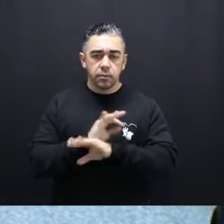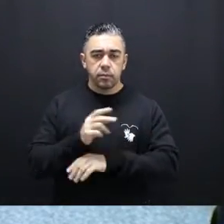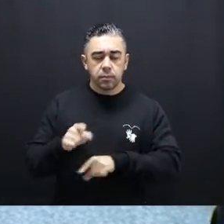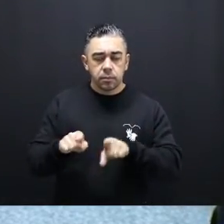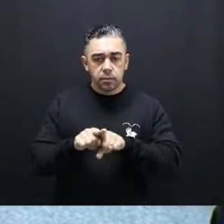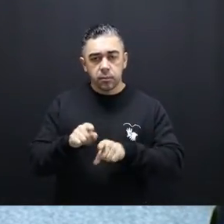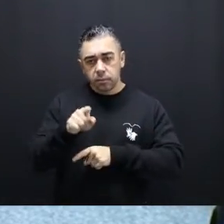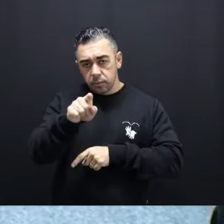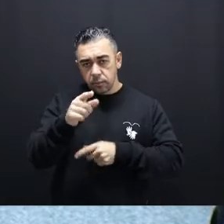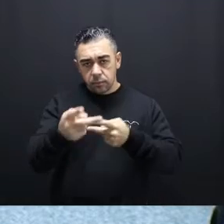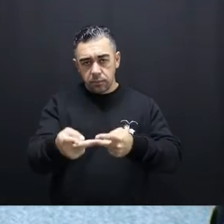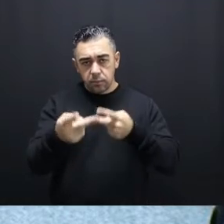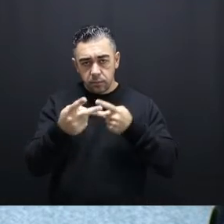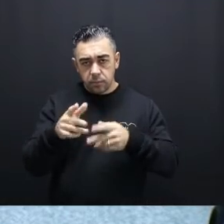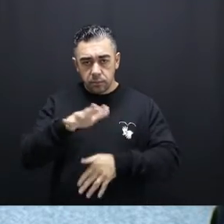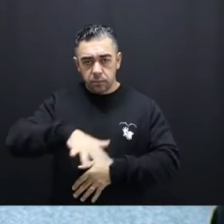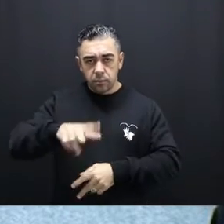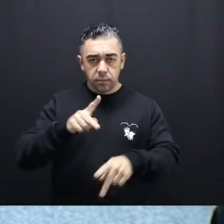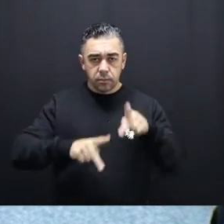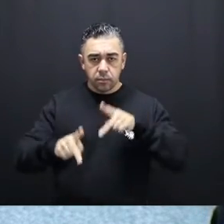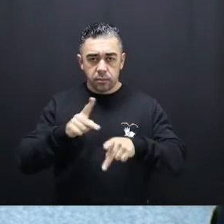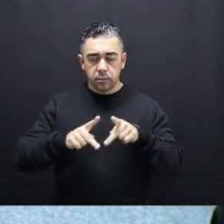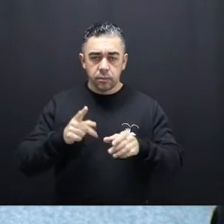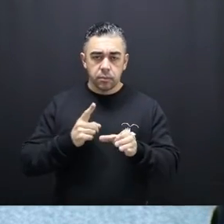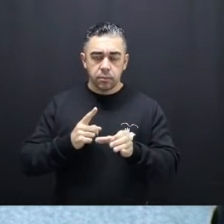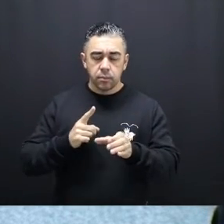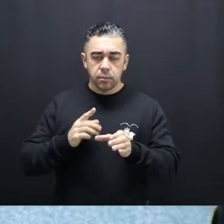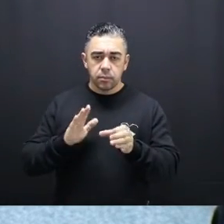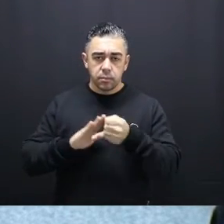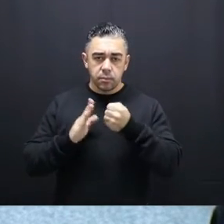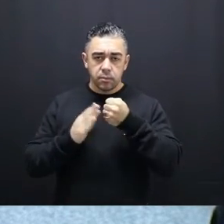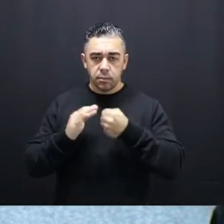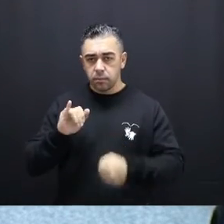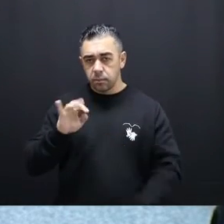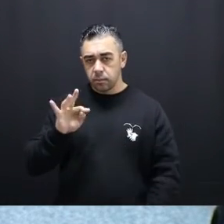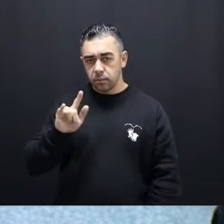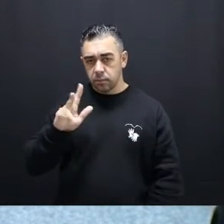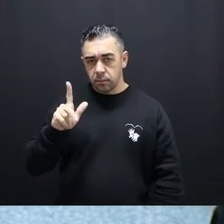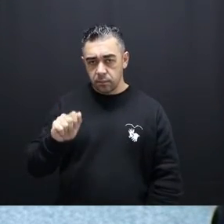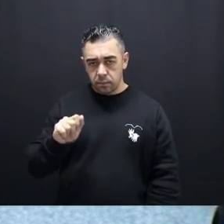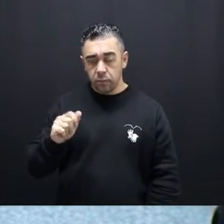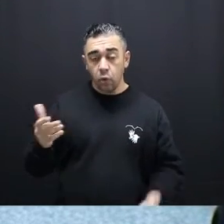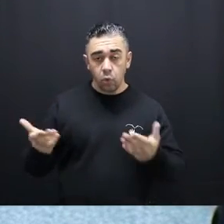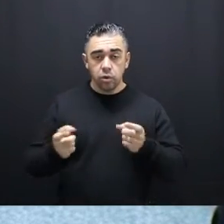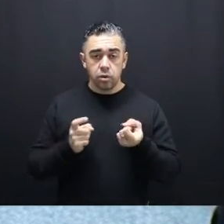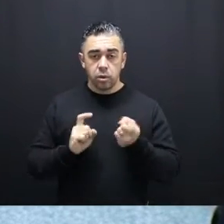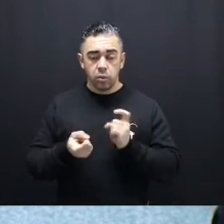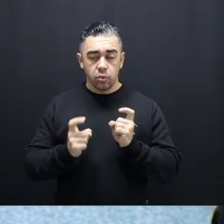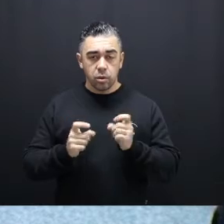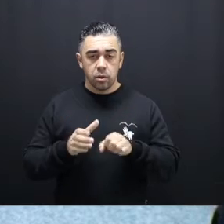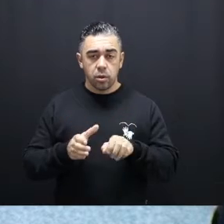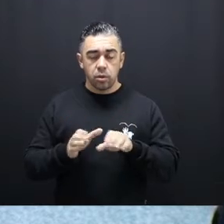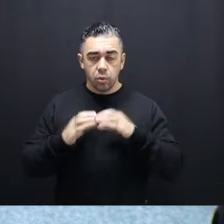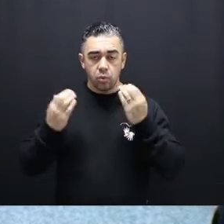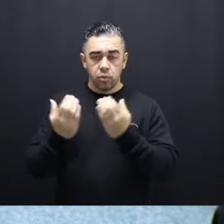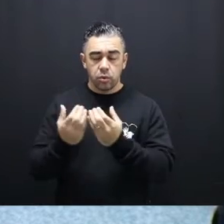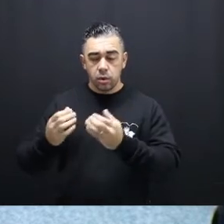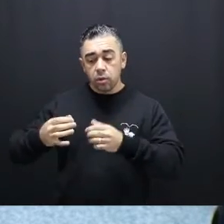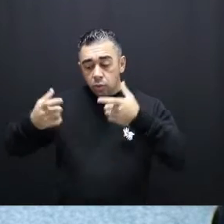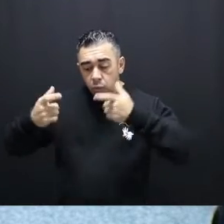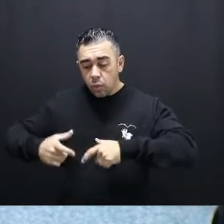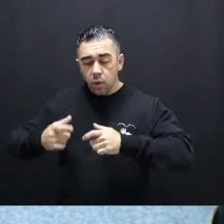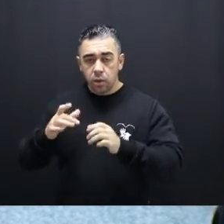fazer um convite à população lá da região do Jardim Itália hoje nós temos a reunião do conselho local da Saúde